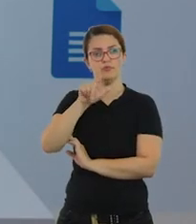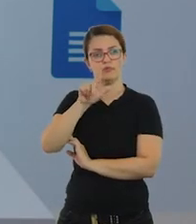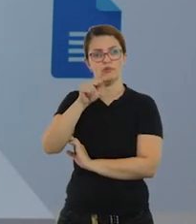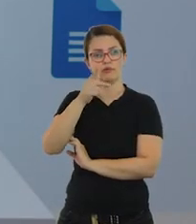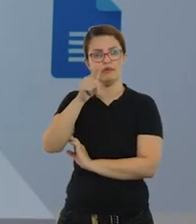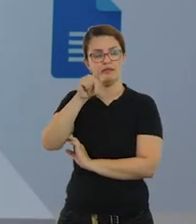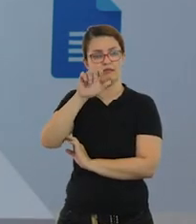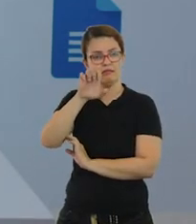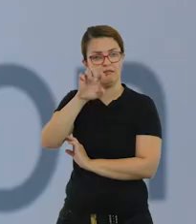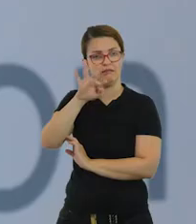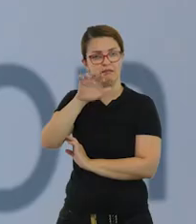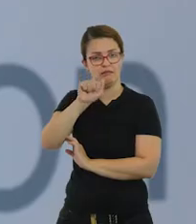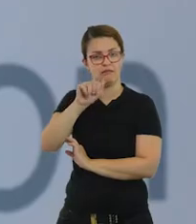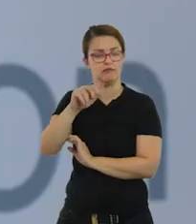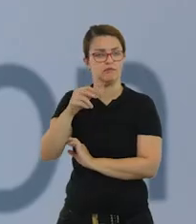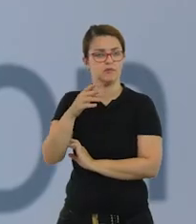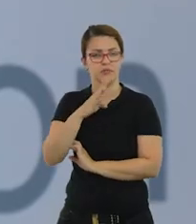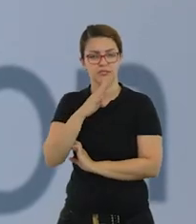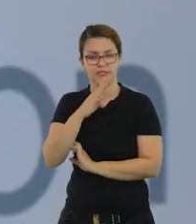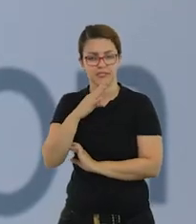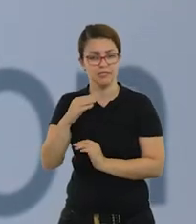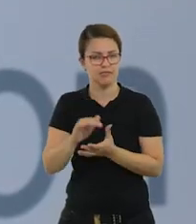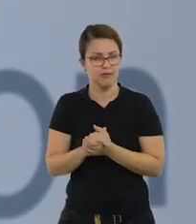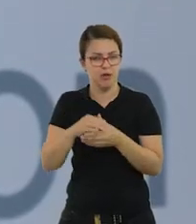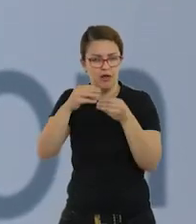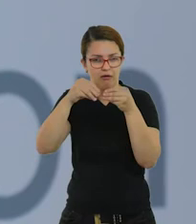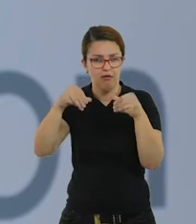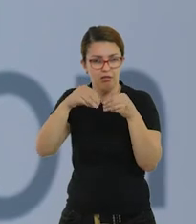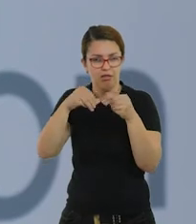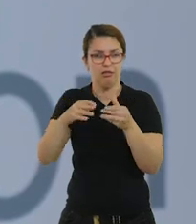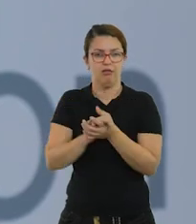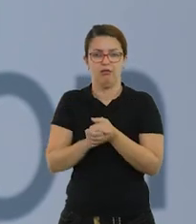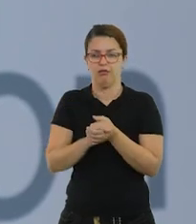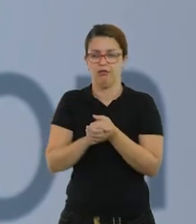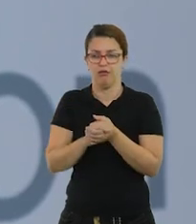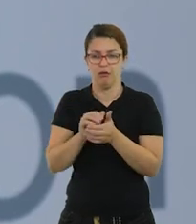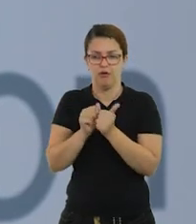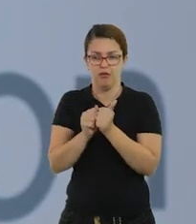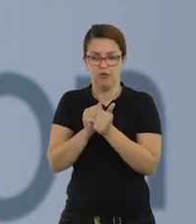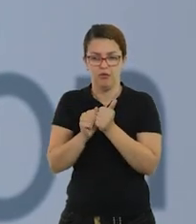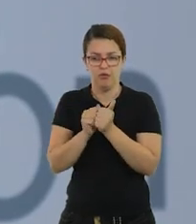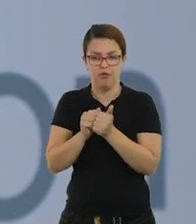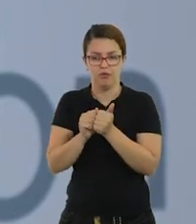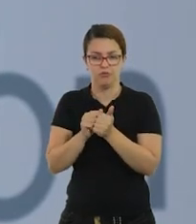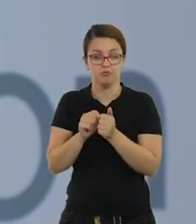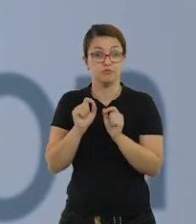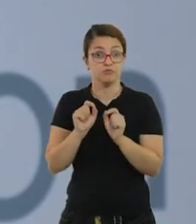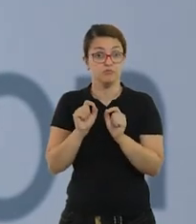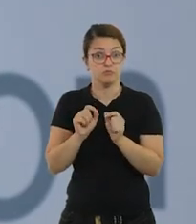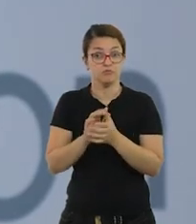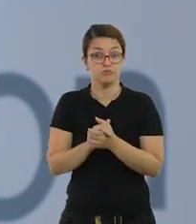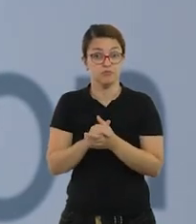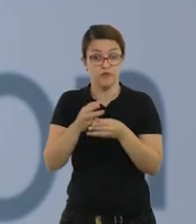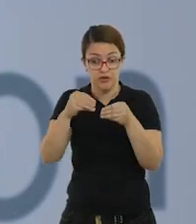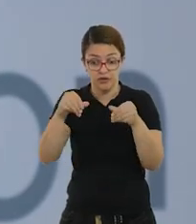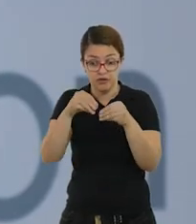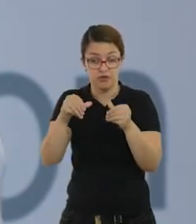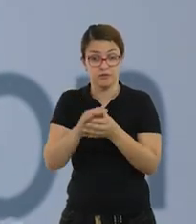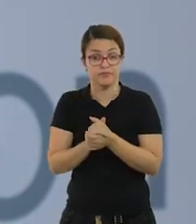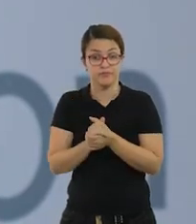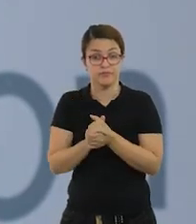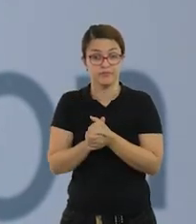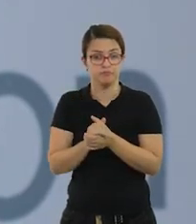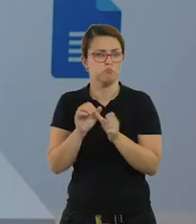medidor de tempo, utilizando farinha, areia, o que você puder colocar aqui dentro, tá? Então, aqui no caso, eu